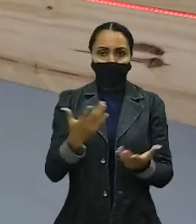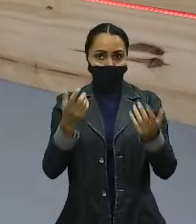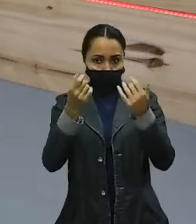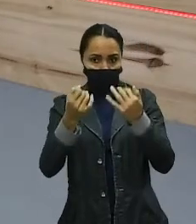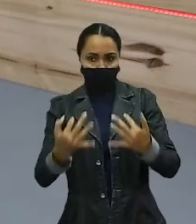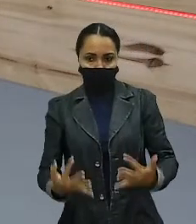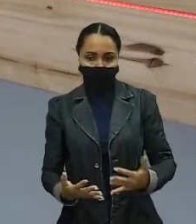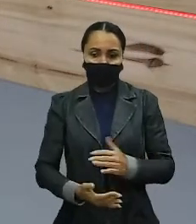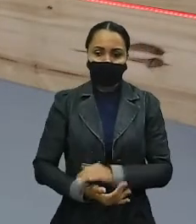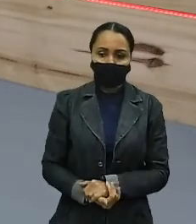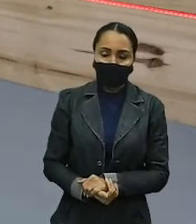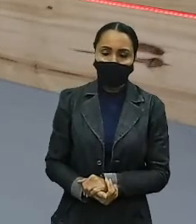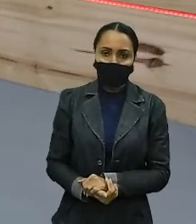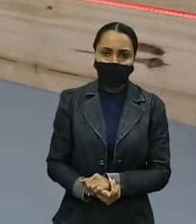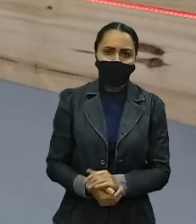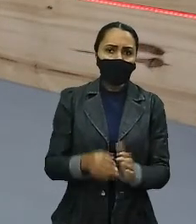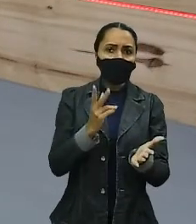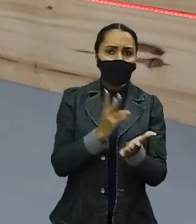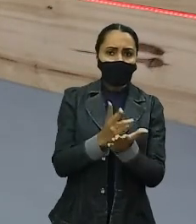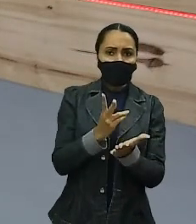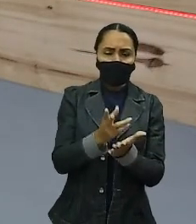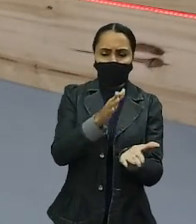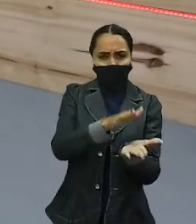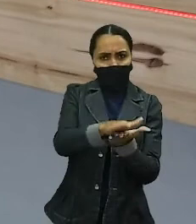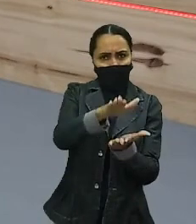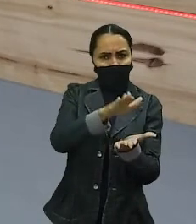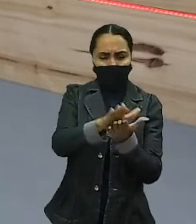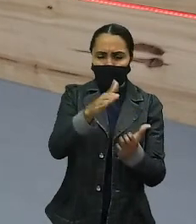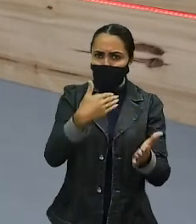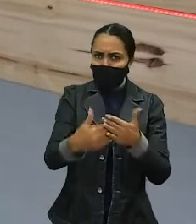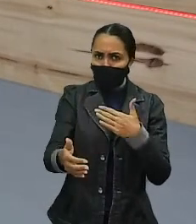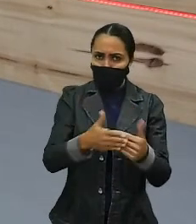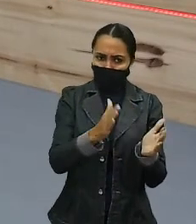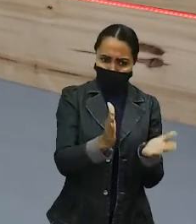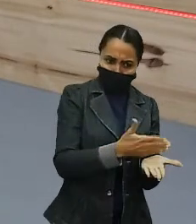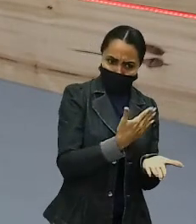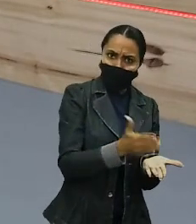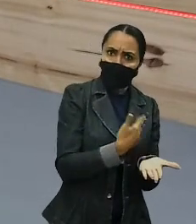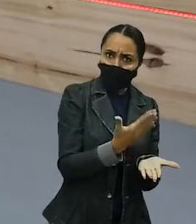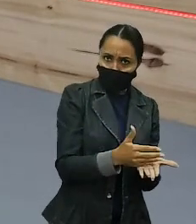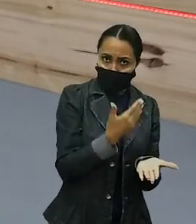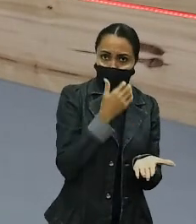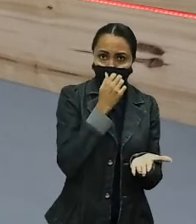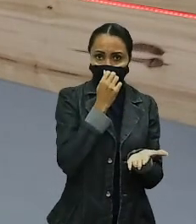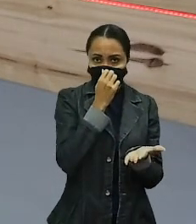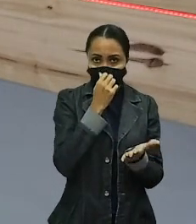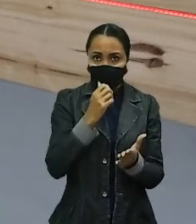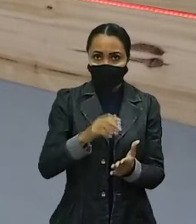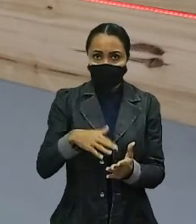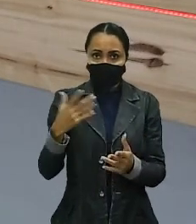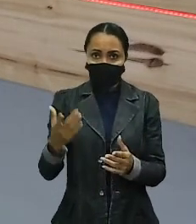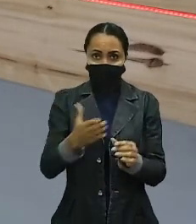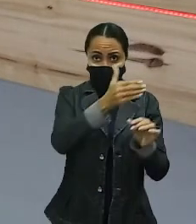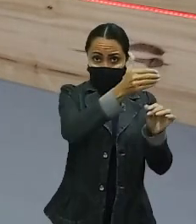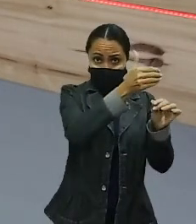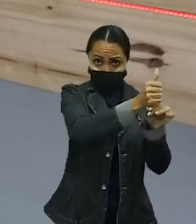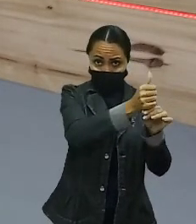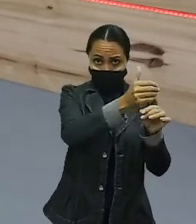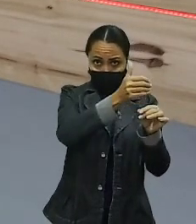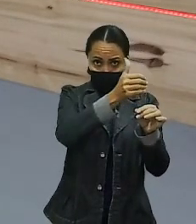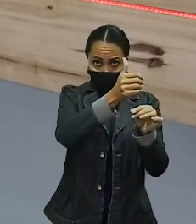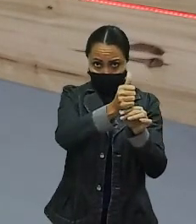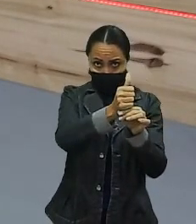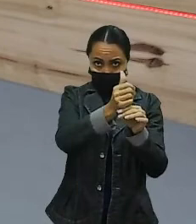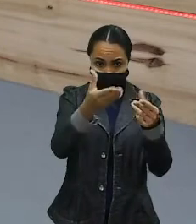para explicar. Toda vez que você vai imprimir qualquer coisa, um caderno, sabe, que ele é grampeado, que ele